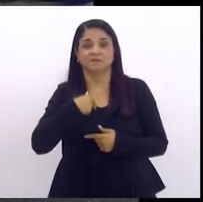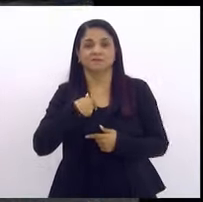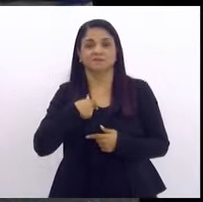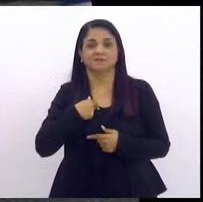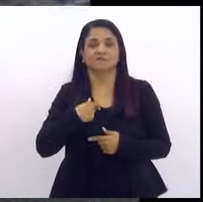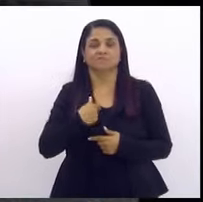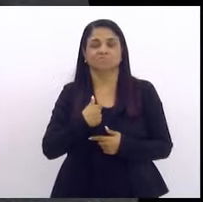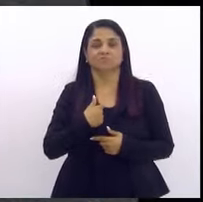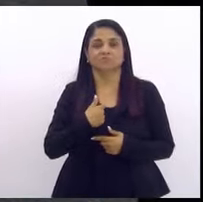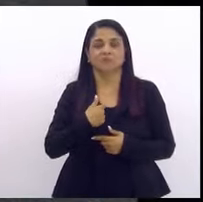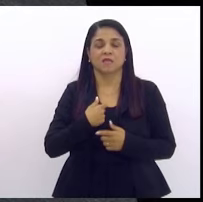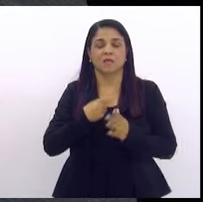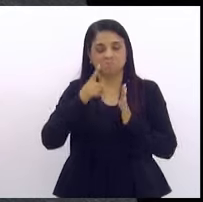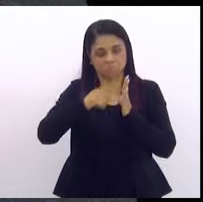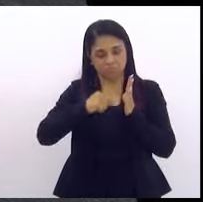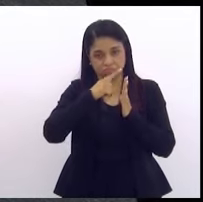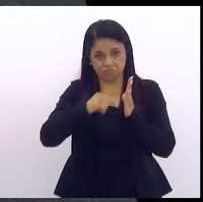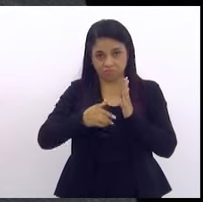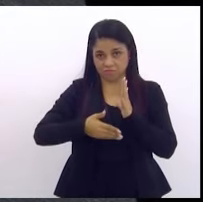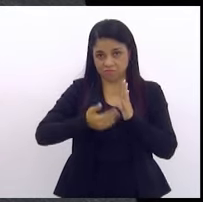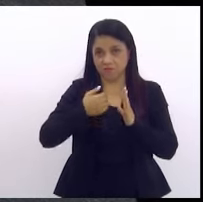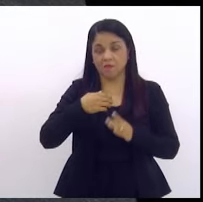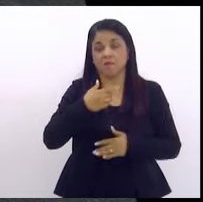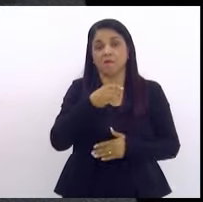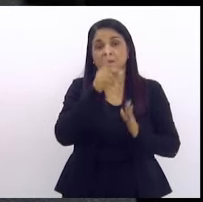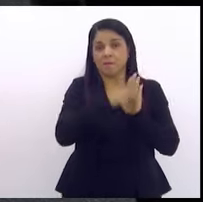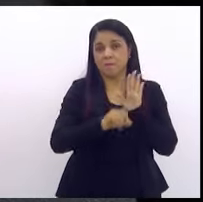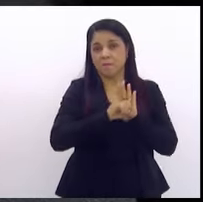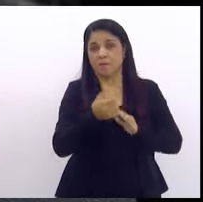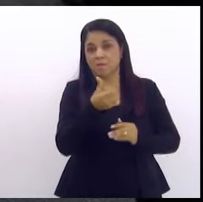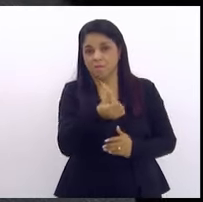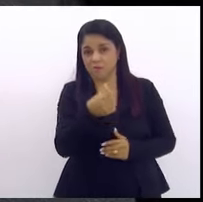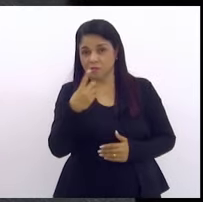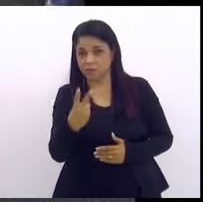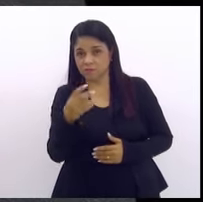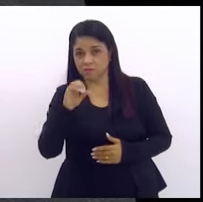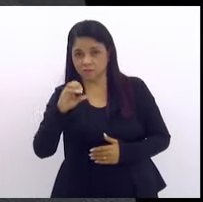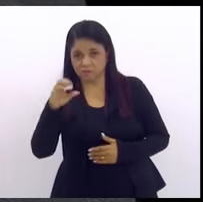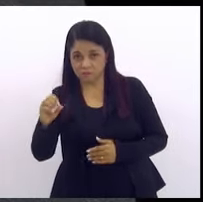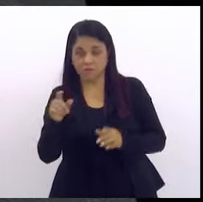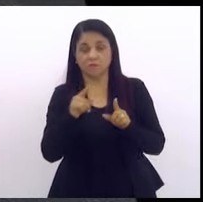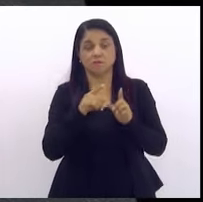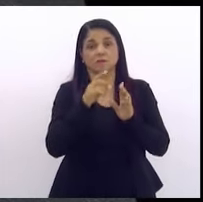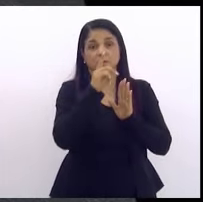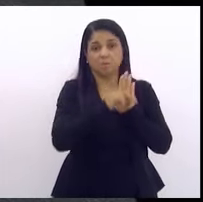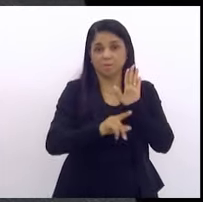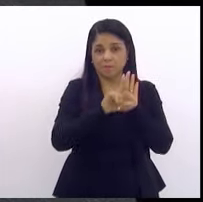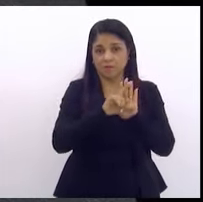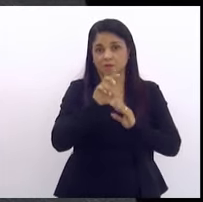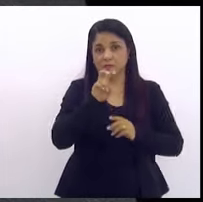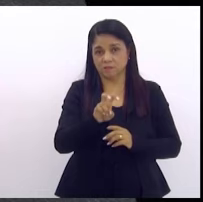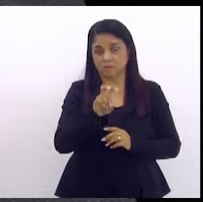ao veto, pelo PL 6200 e pelo PL